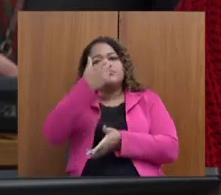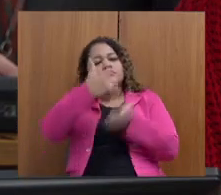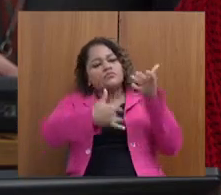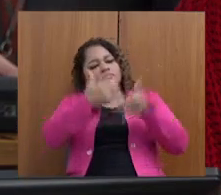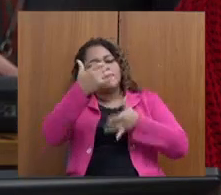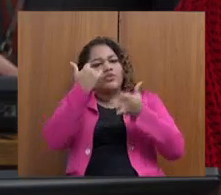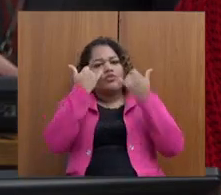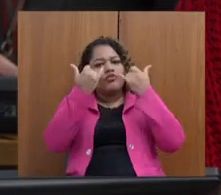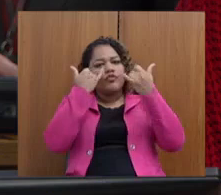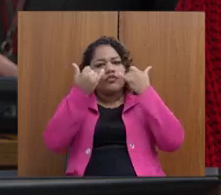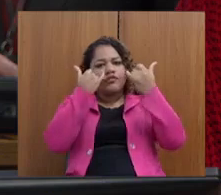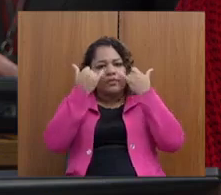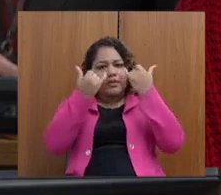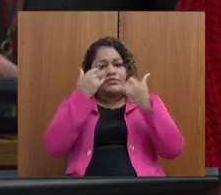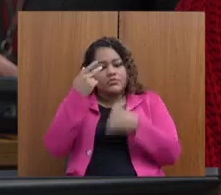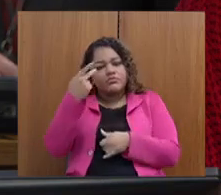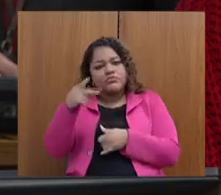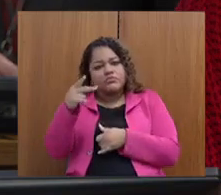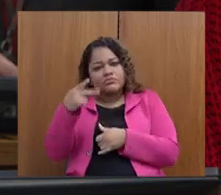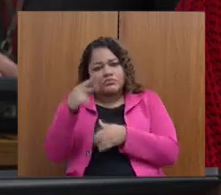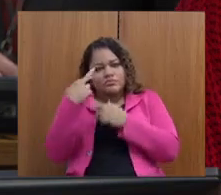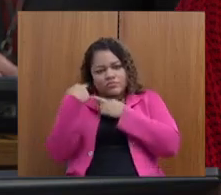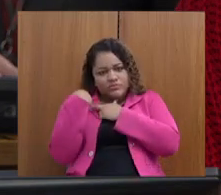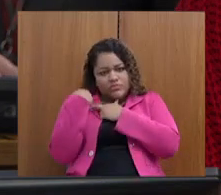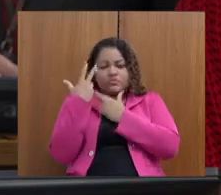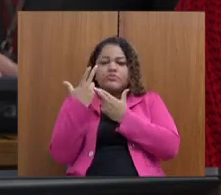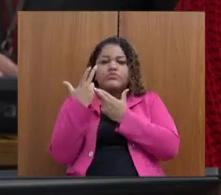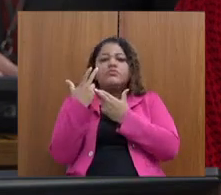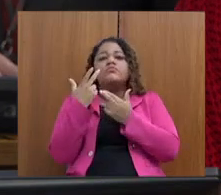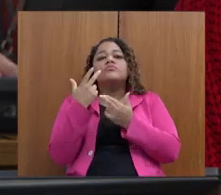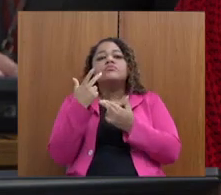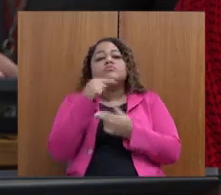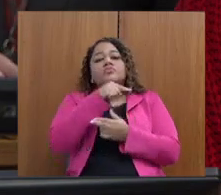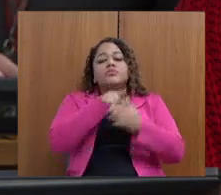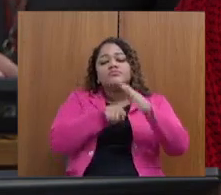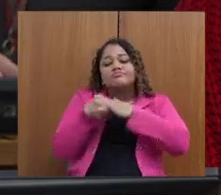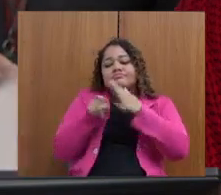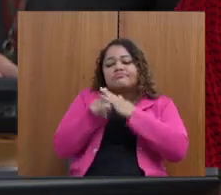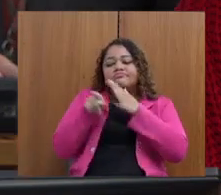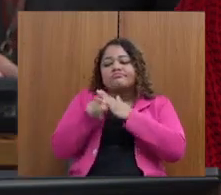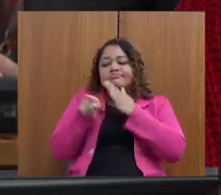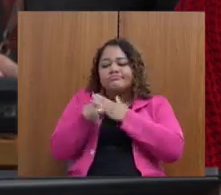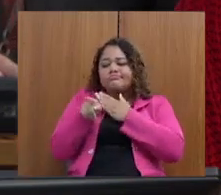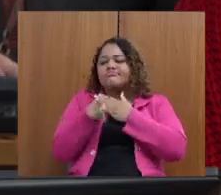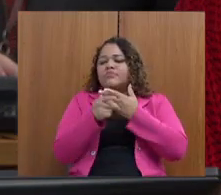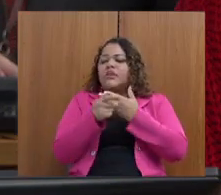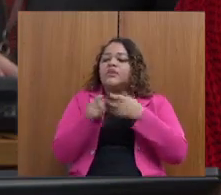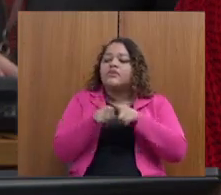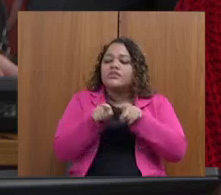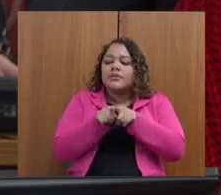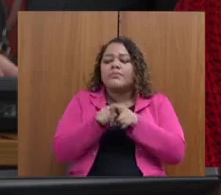de aprimorar a atuação do Poder Executivo no atendimento das demandas da população